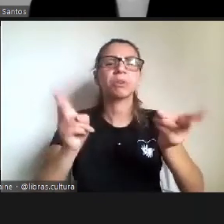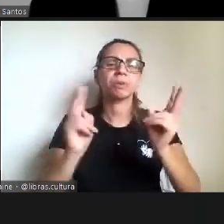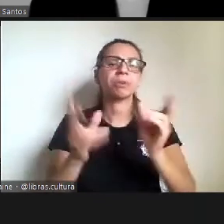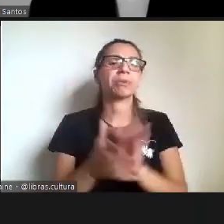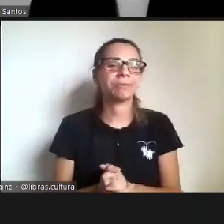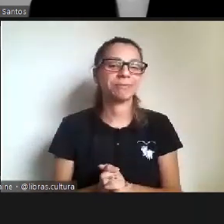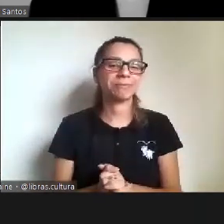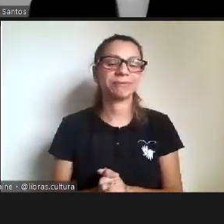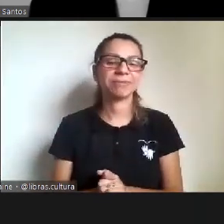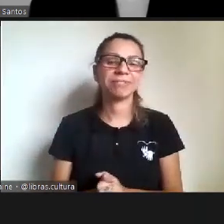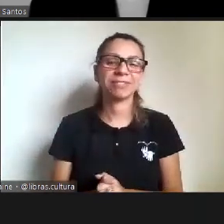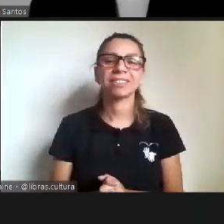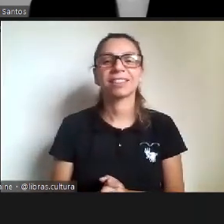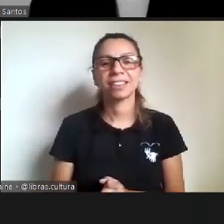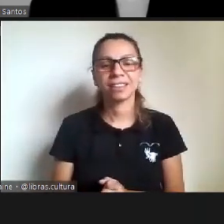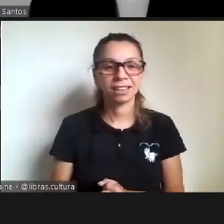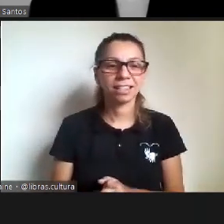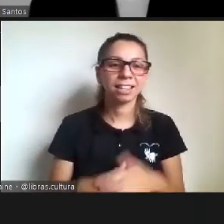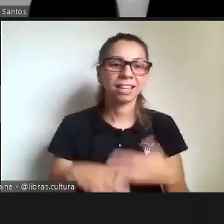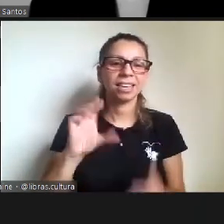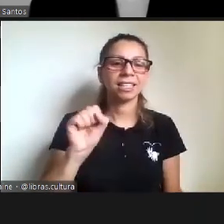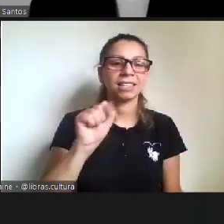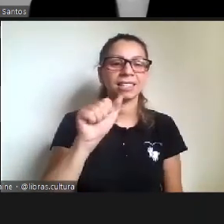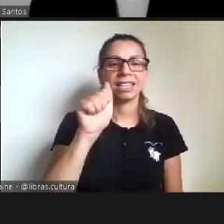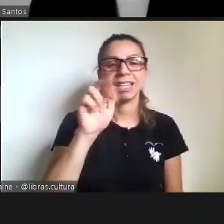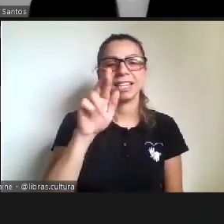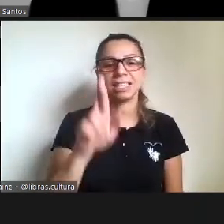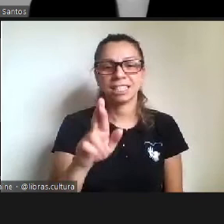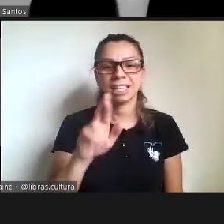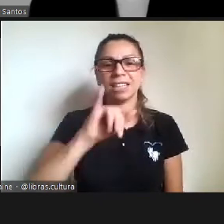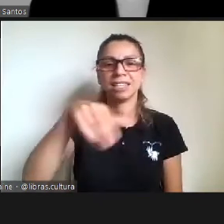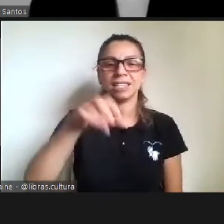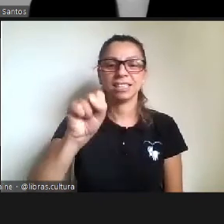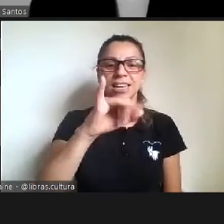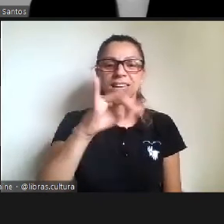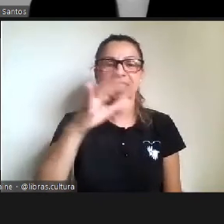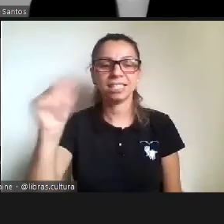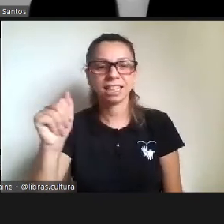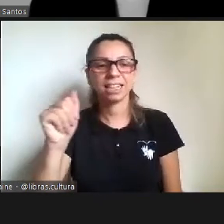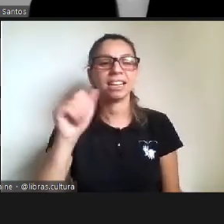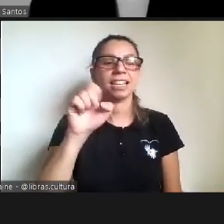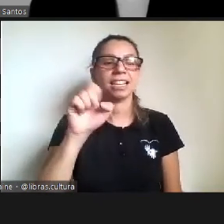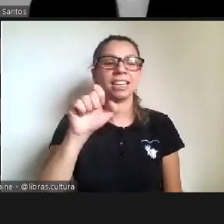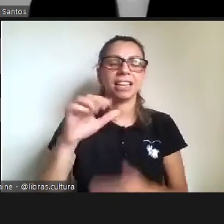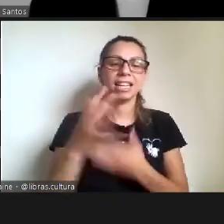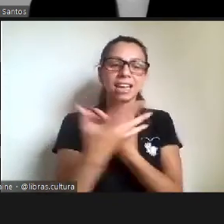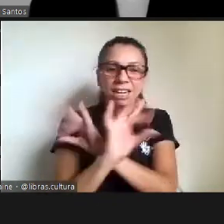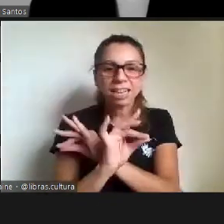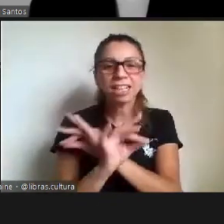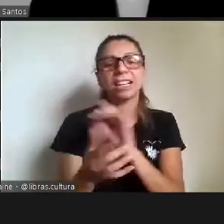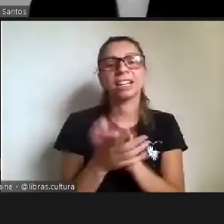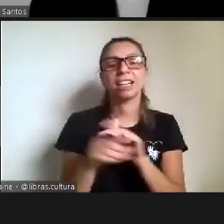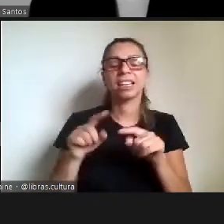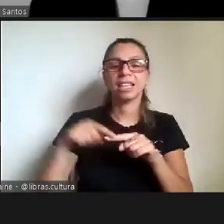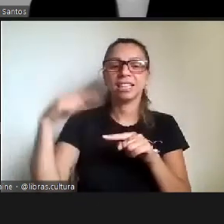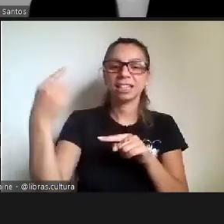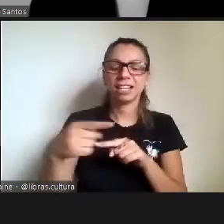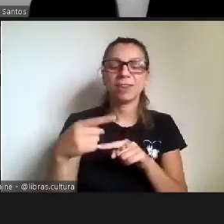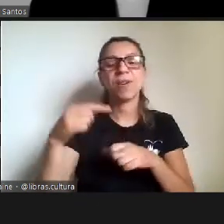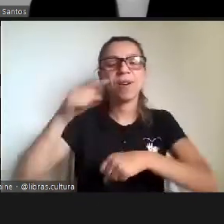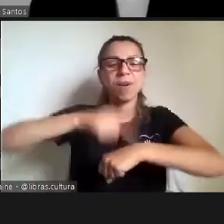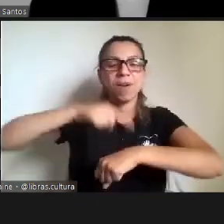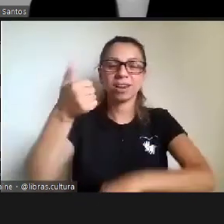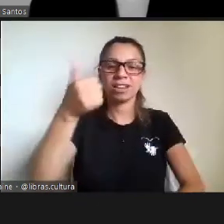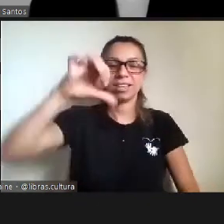Fábio, César, Jéssica, Elaine, um bom fim de tarde para vocês. Estaremos ao vivo às 19, então, com essa